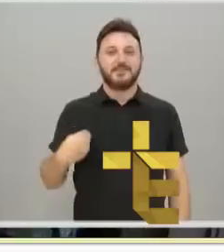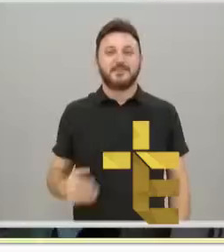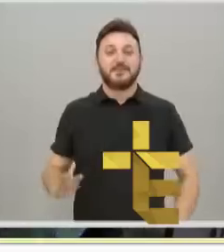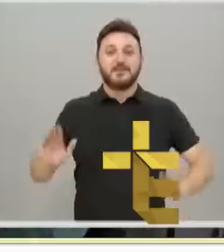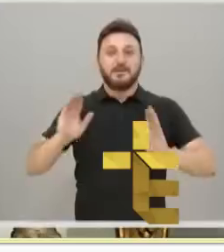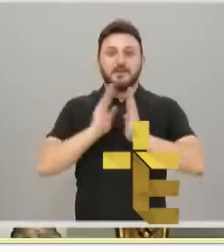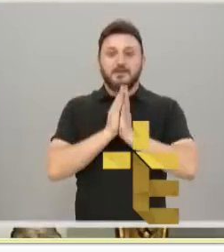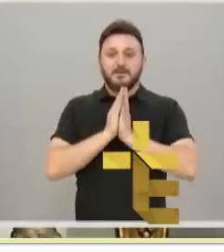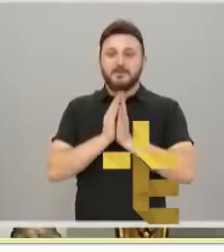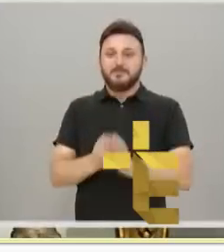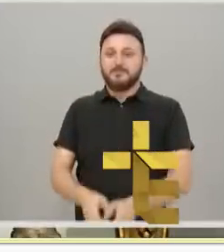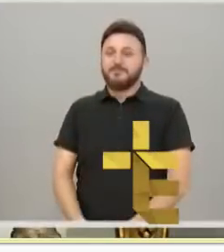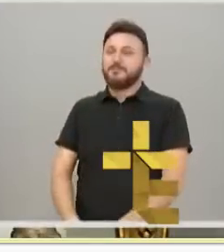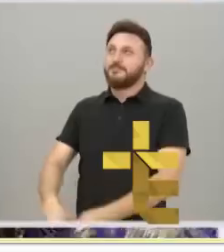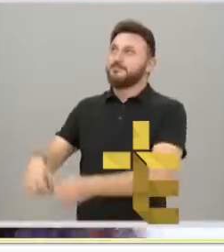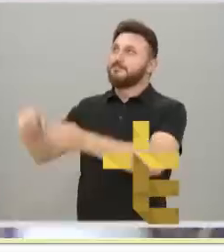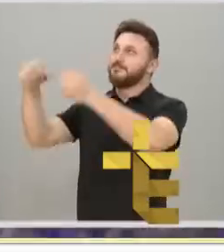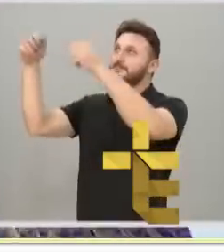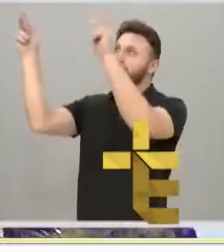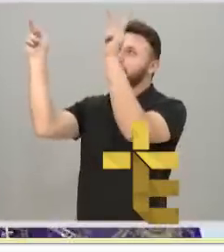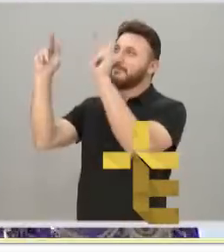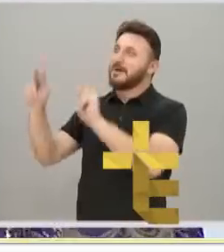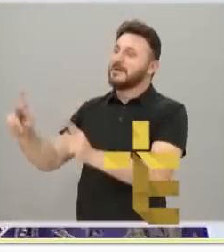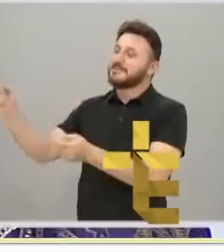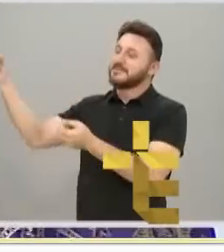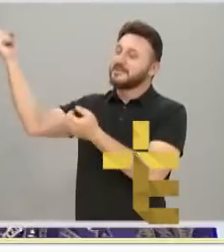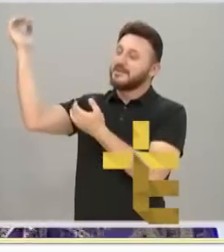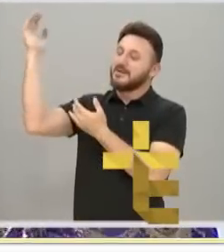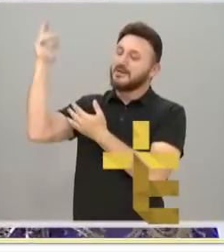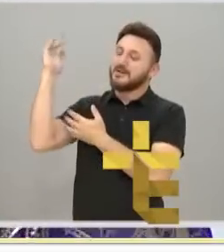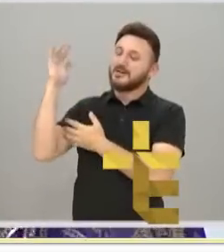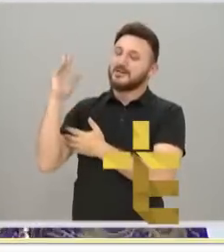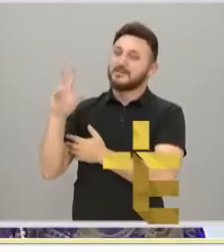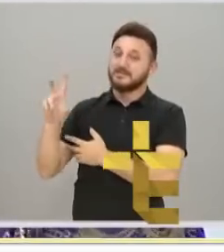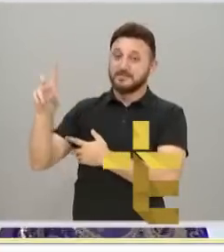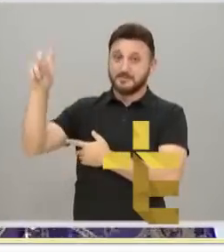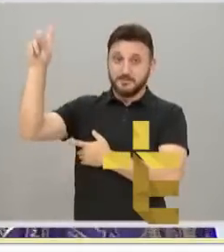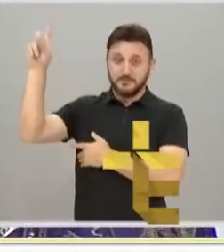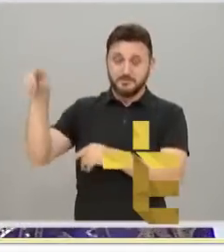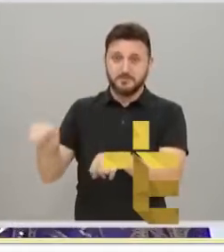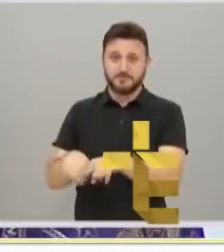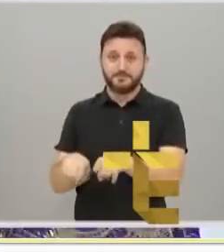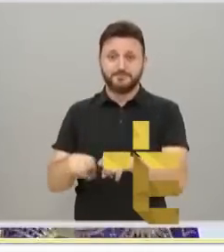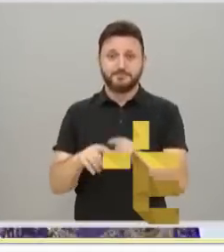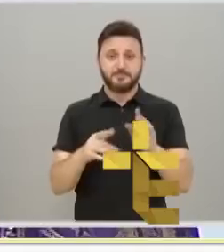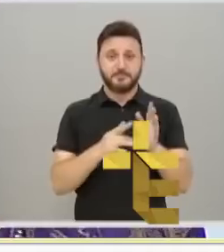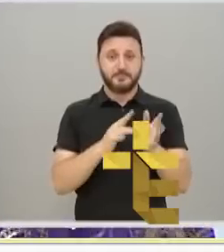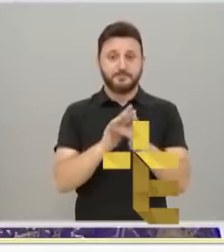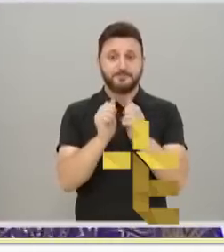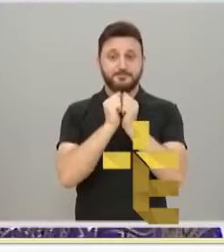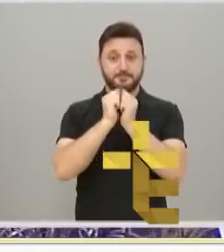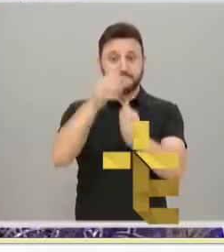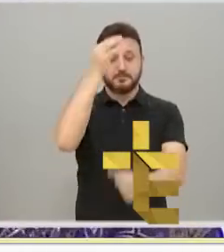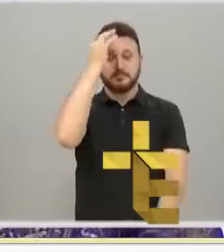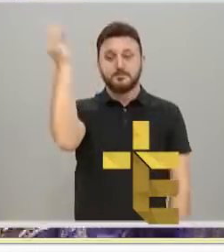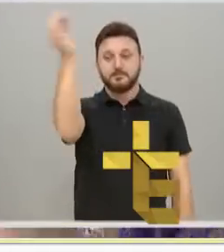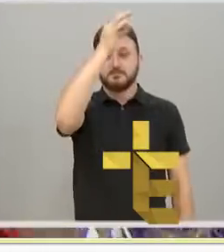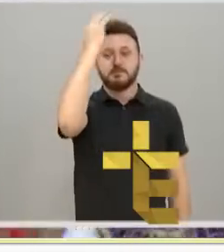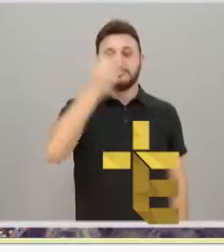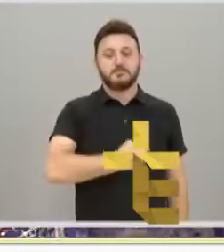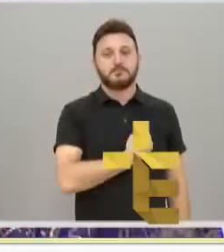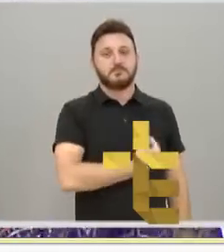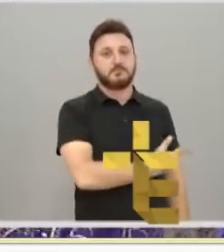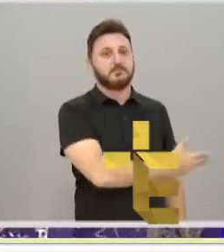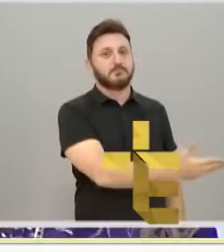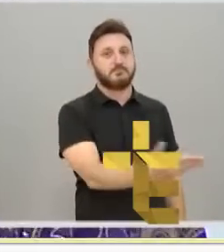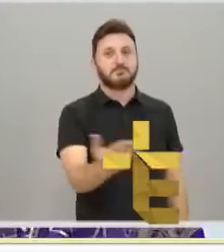Santo. Amém! Que a graça e a paz de Deus nosso Pai, de Jesus Cristo, com o Espírito Santo,